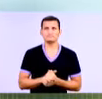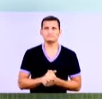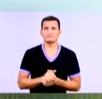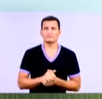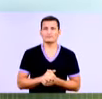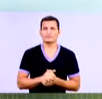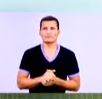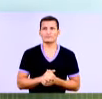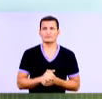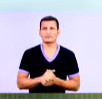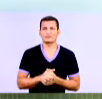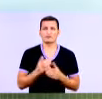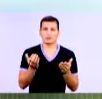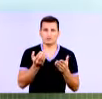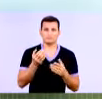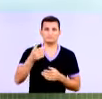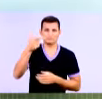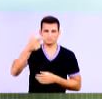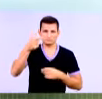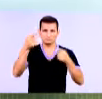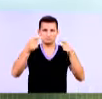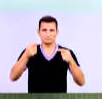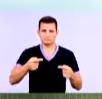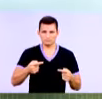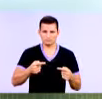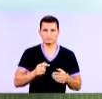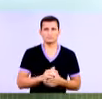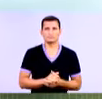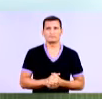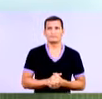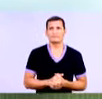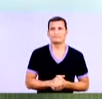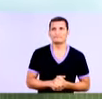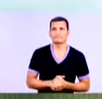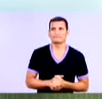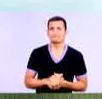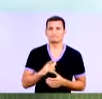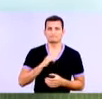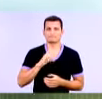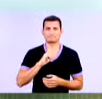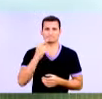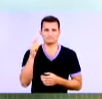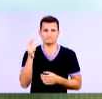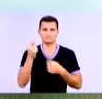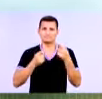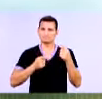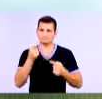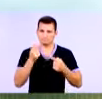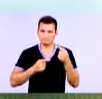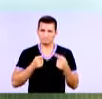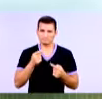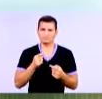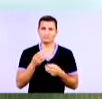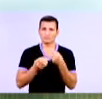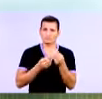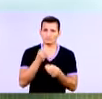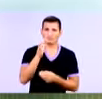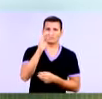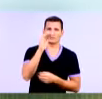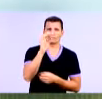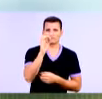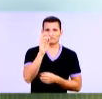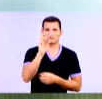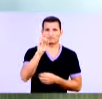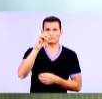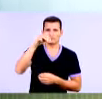a segunda questão, ela traz uma outra discussão que é com relação aos formatos das imagens,